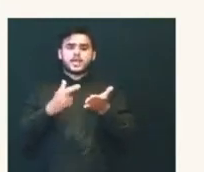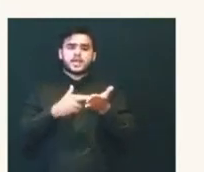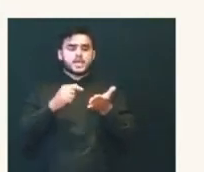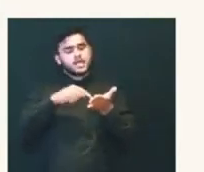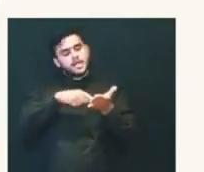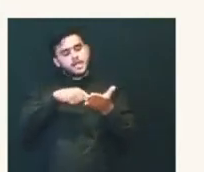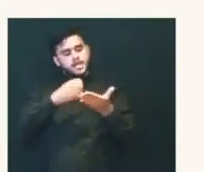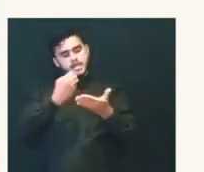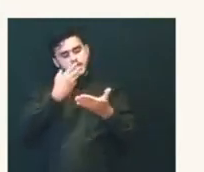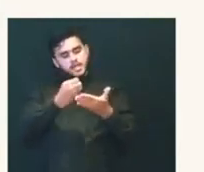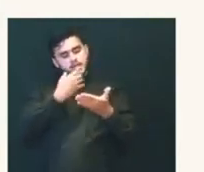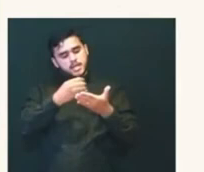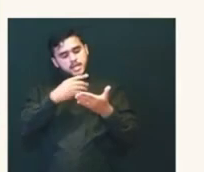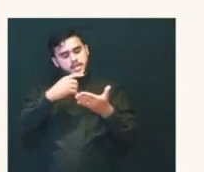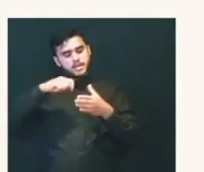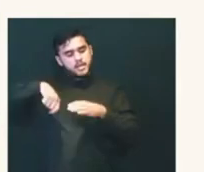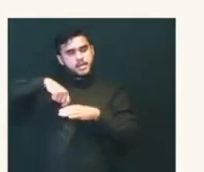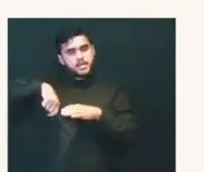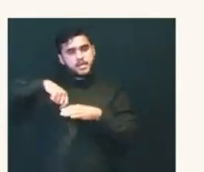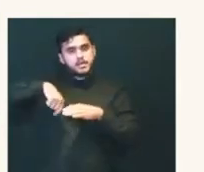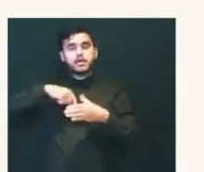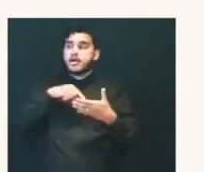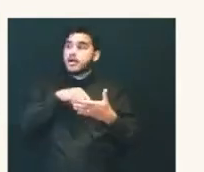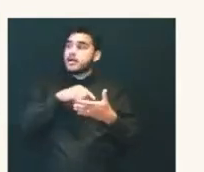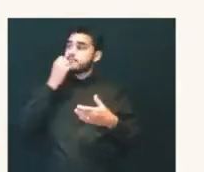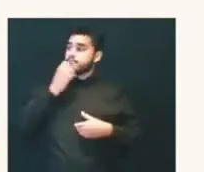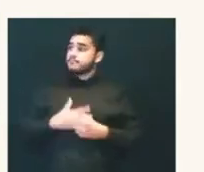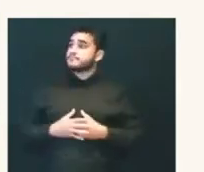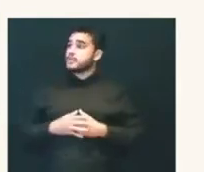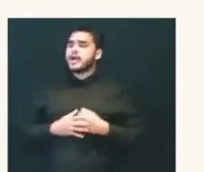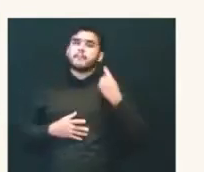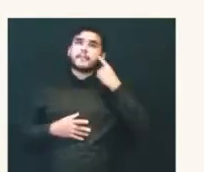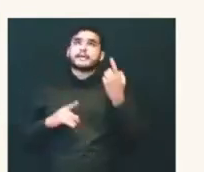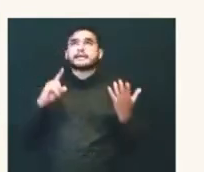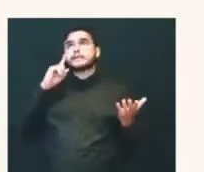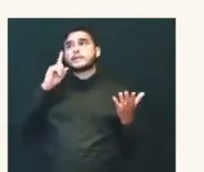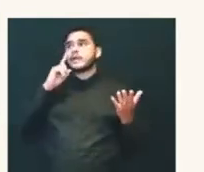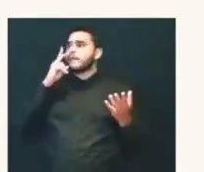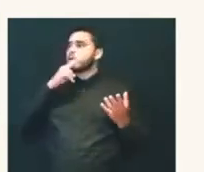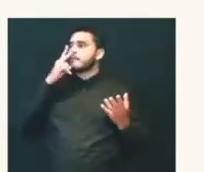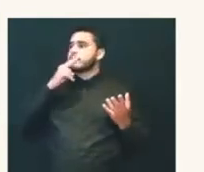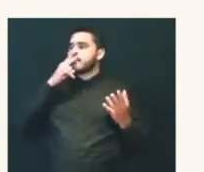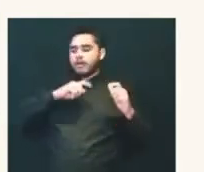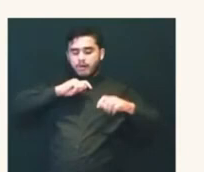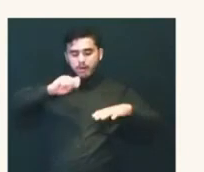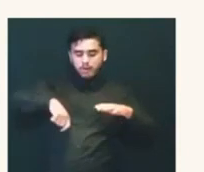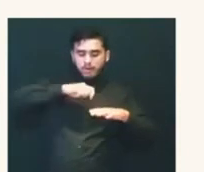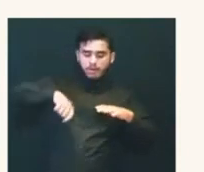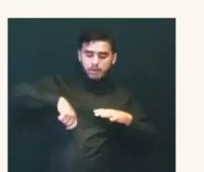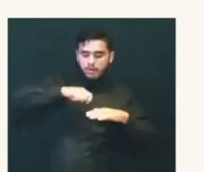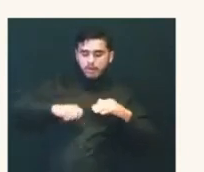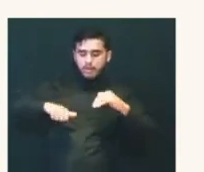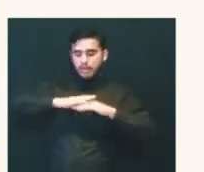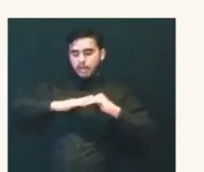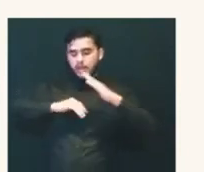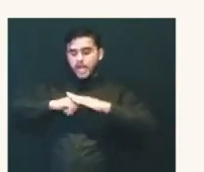E identificar quais são a realidade da casa. Então, não adianta todo dia eu fazer uma preparação muito elaborada, hoje eu vou fazer uma lasanha, amanhã